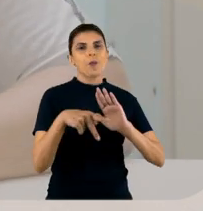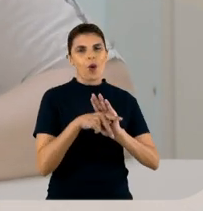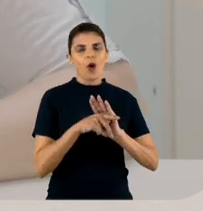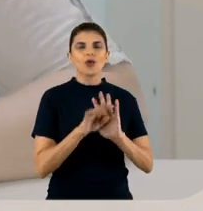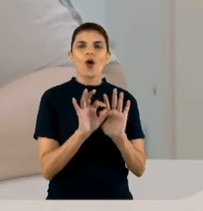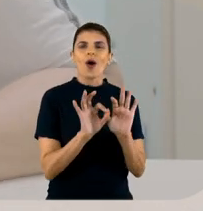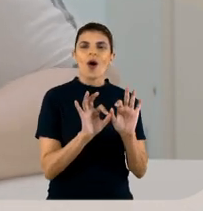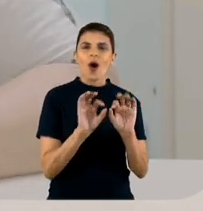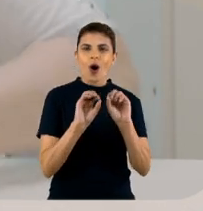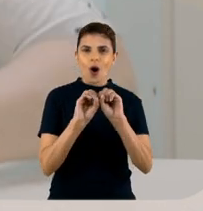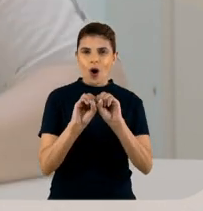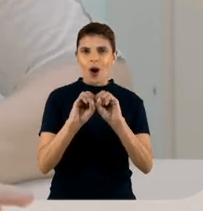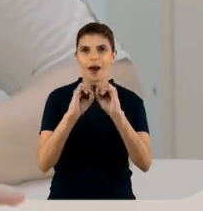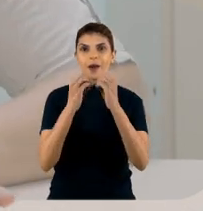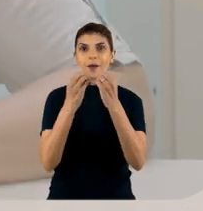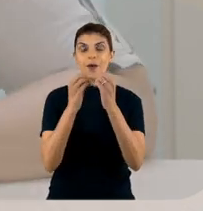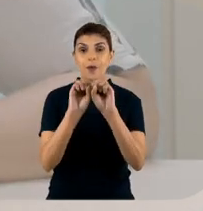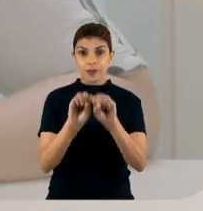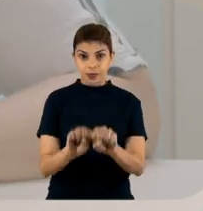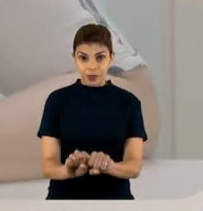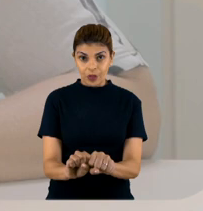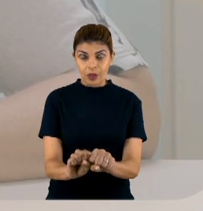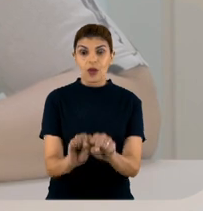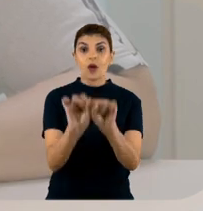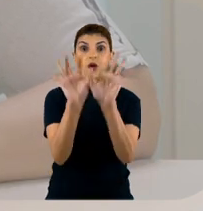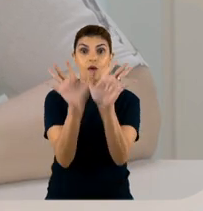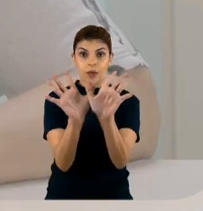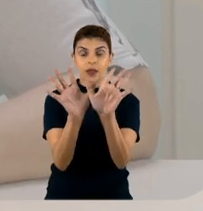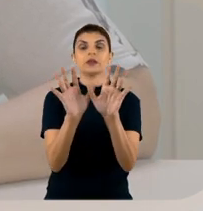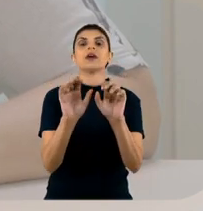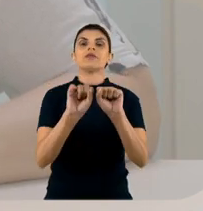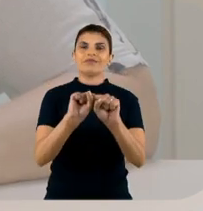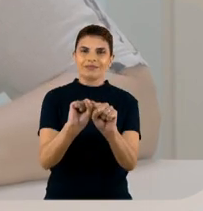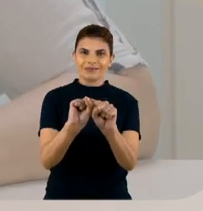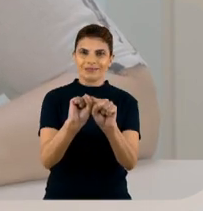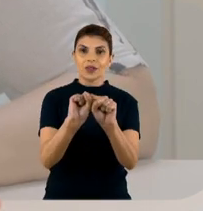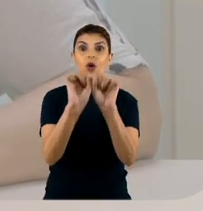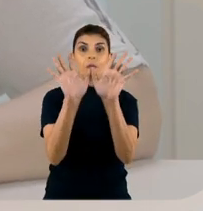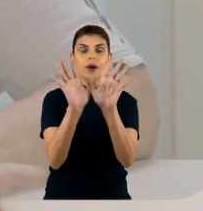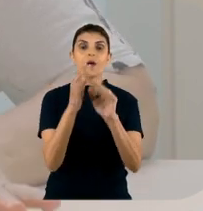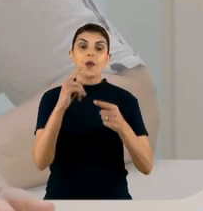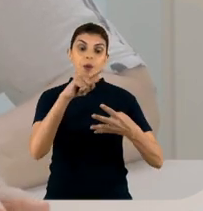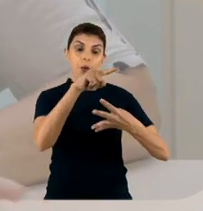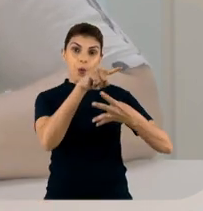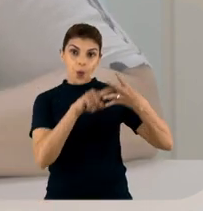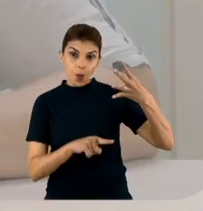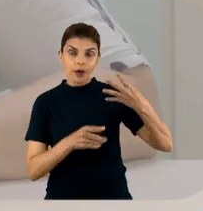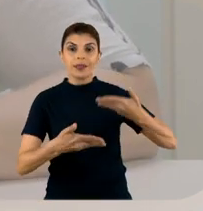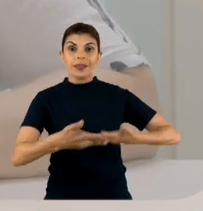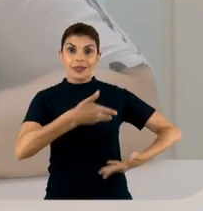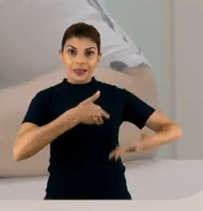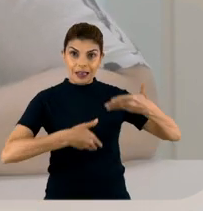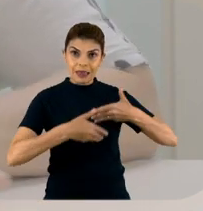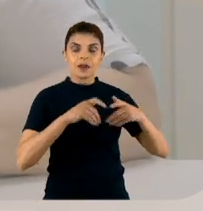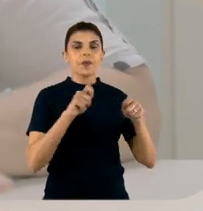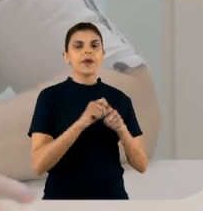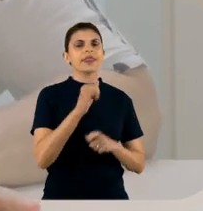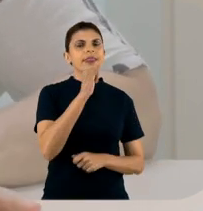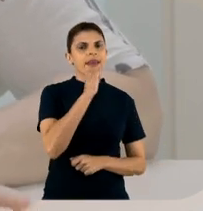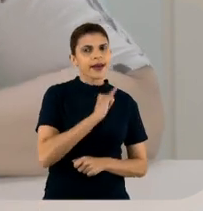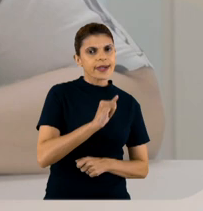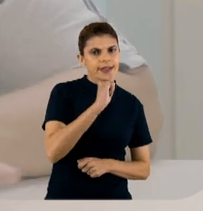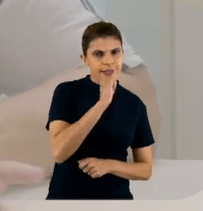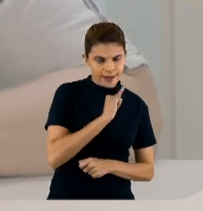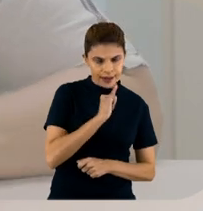de Saúde que selecionou quatro tratamentos eh pro paciente fazer para serem